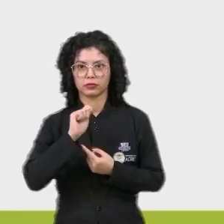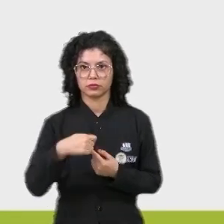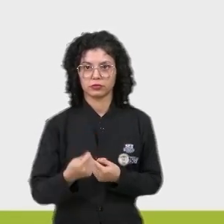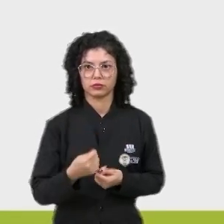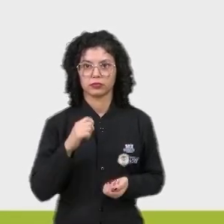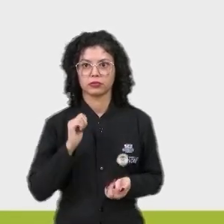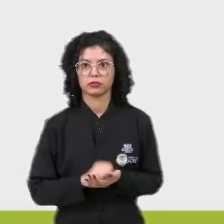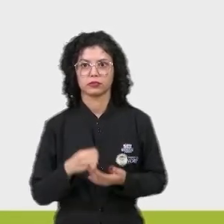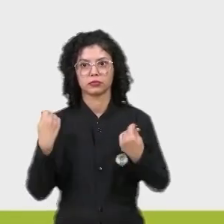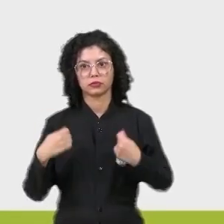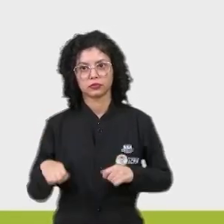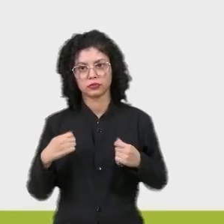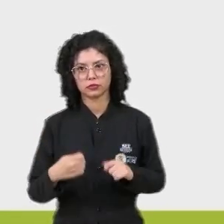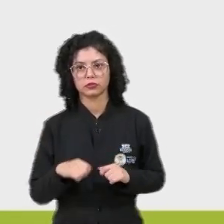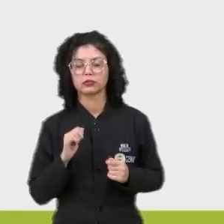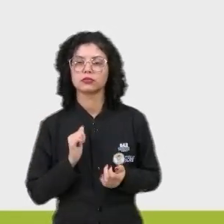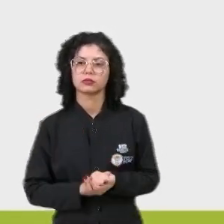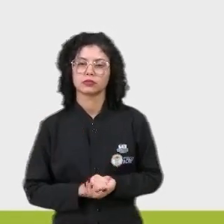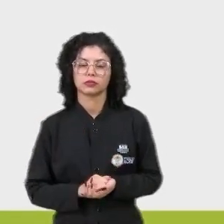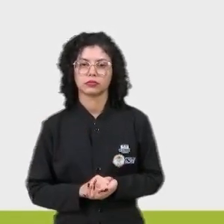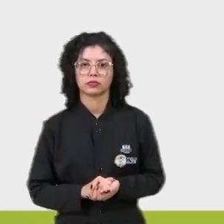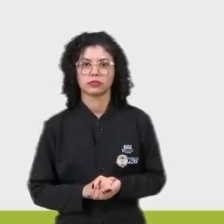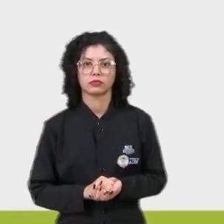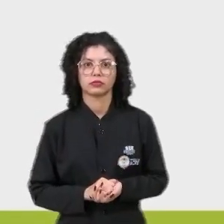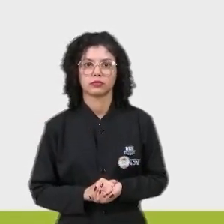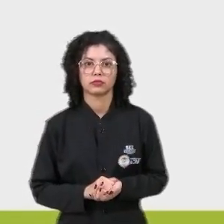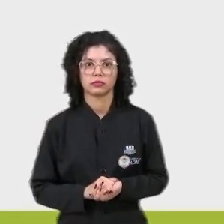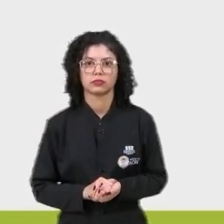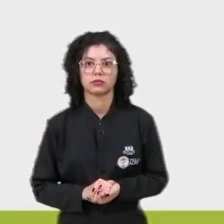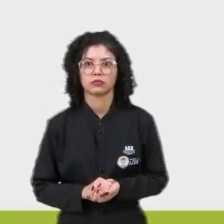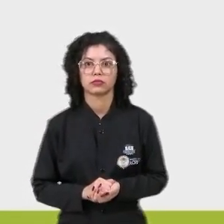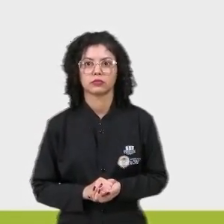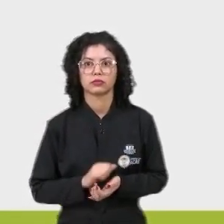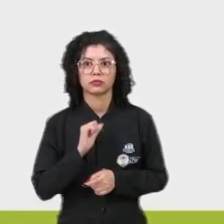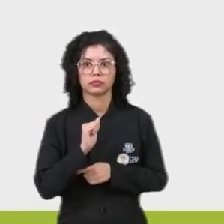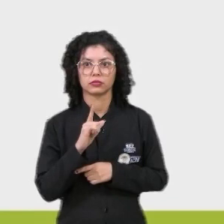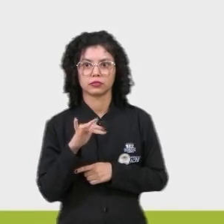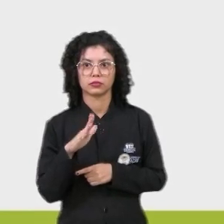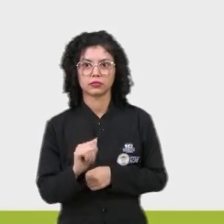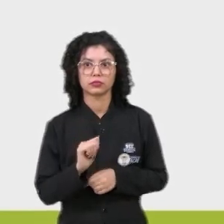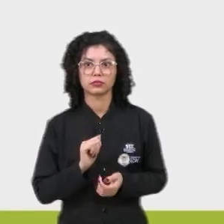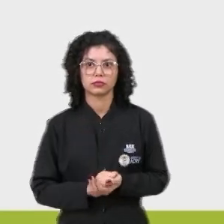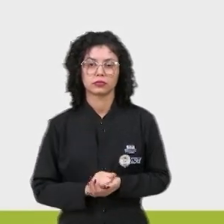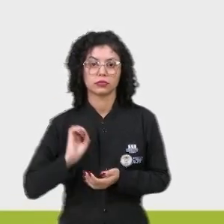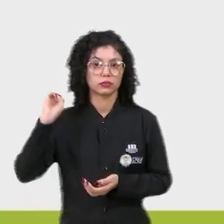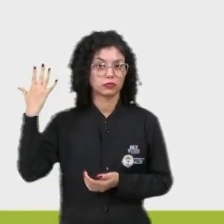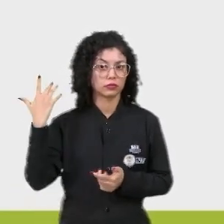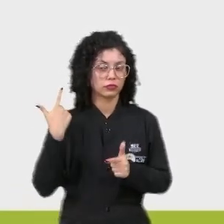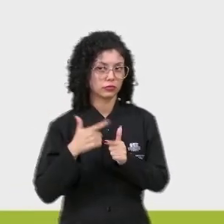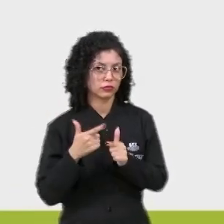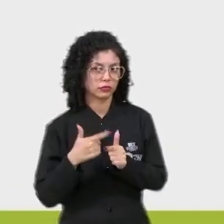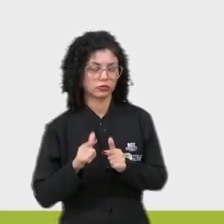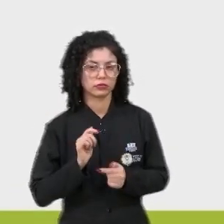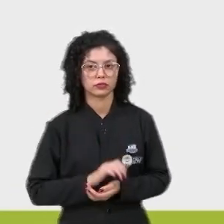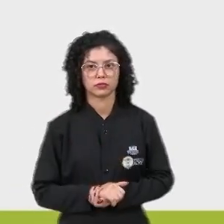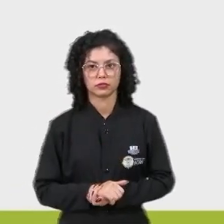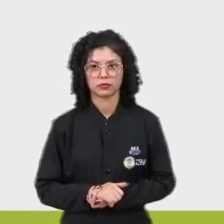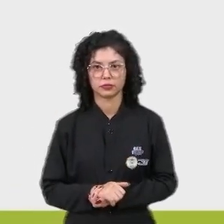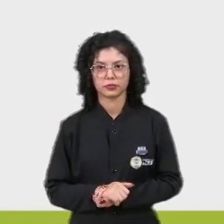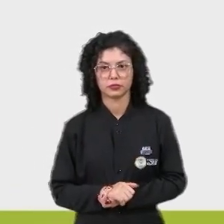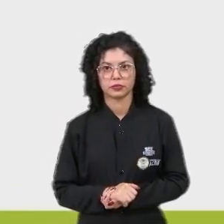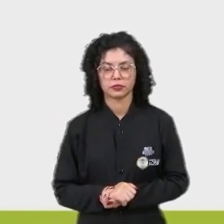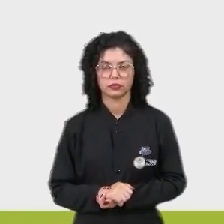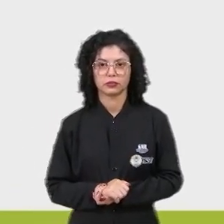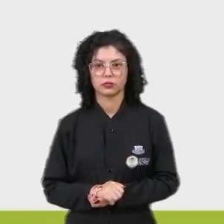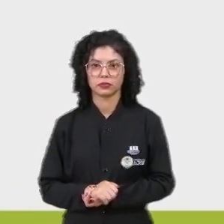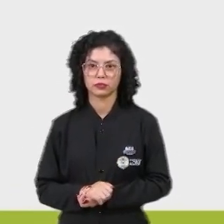E, simbolizar a necessidade de adesão à causa dos refugiados. Quando